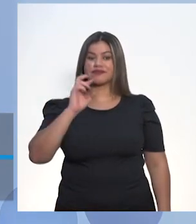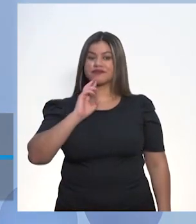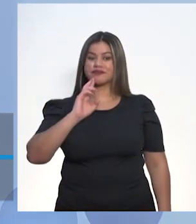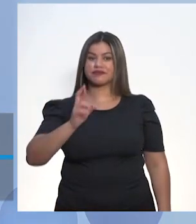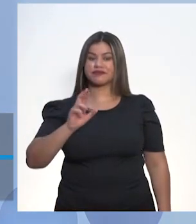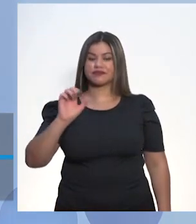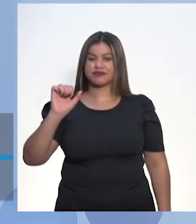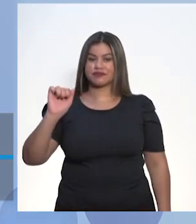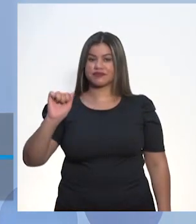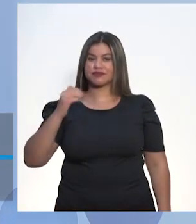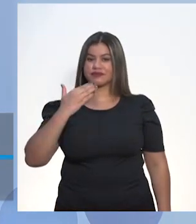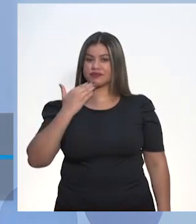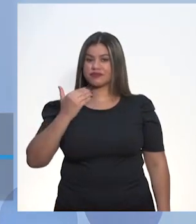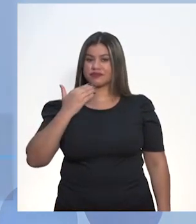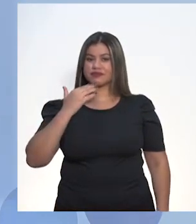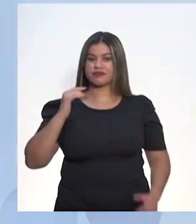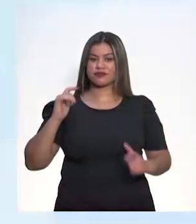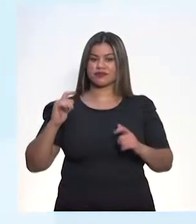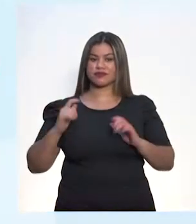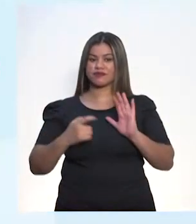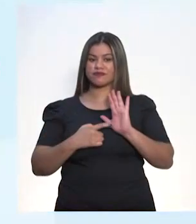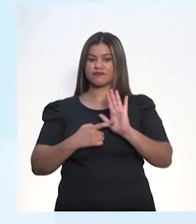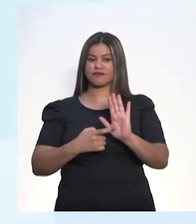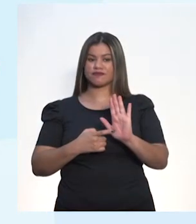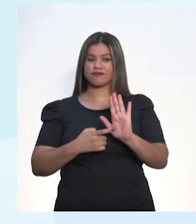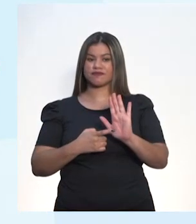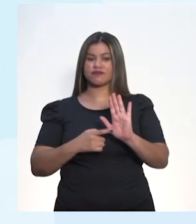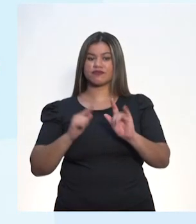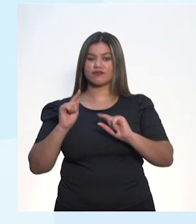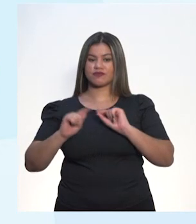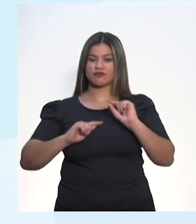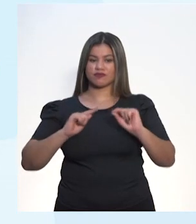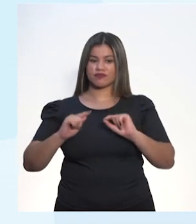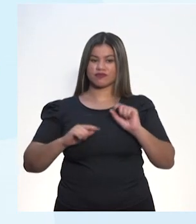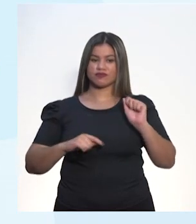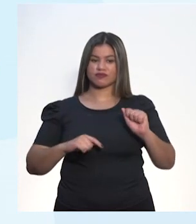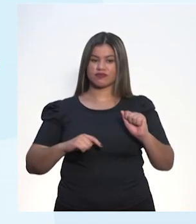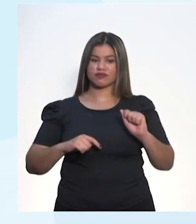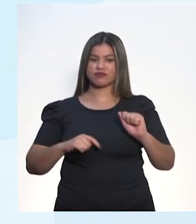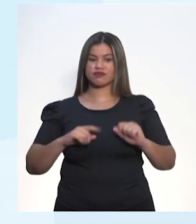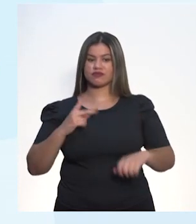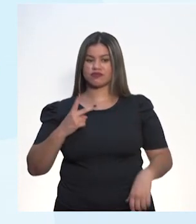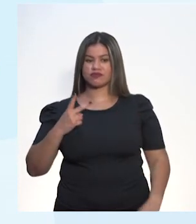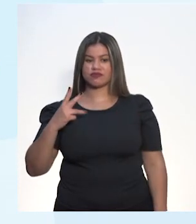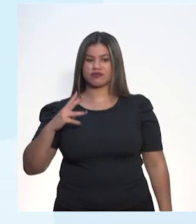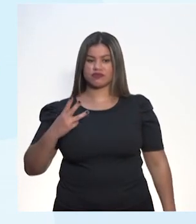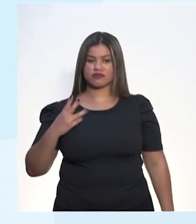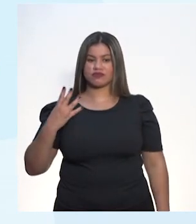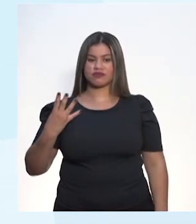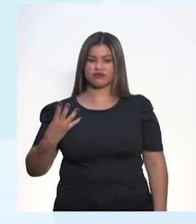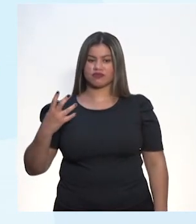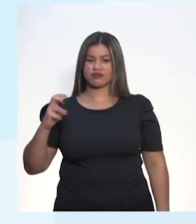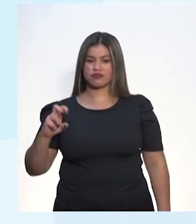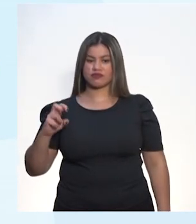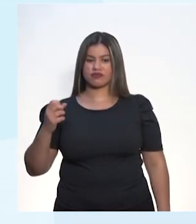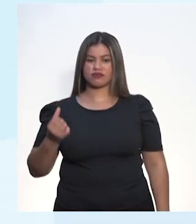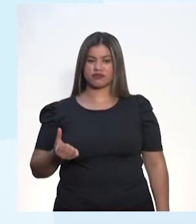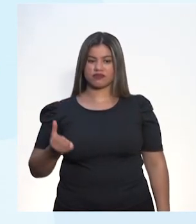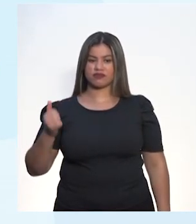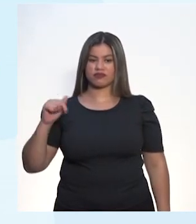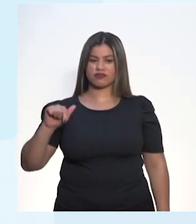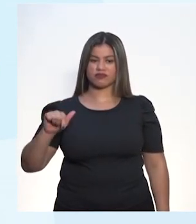Na letra A pediu o espaço amostral. Então, o espaço amostral é o AIS, o 2, o 3, o 4, o 5,